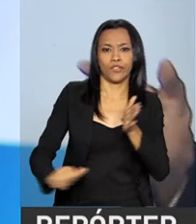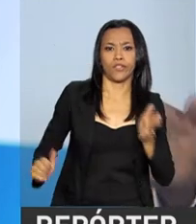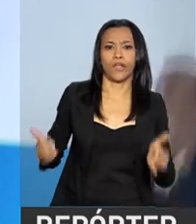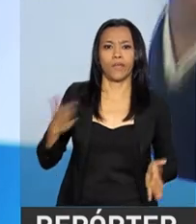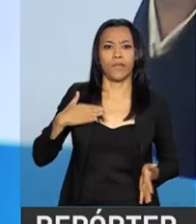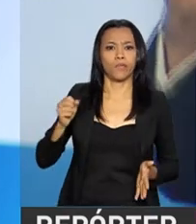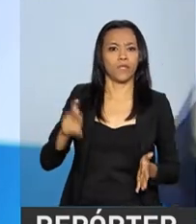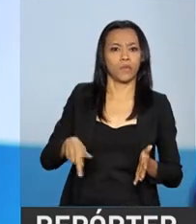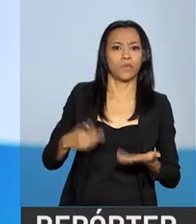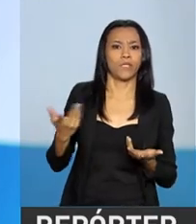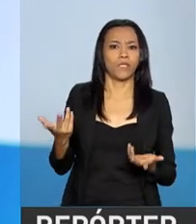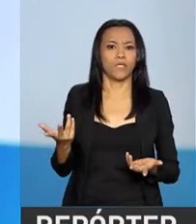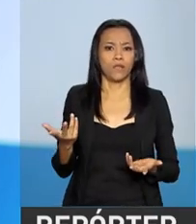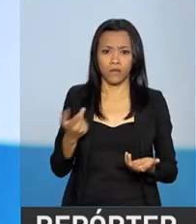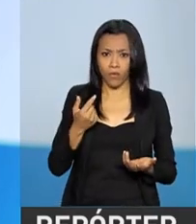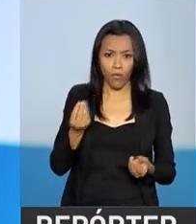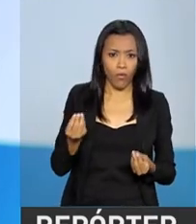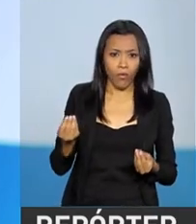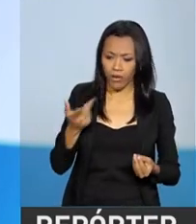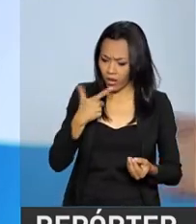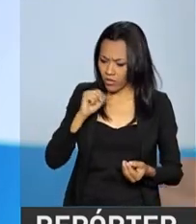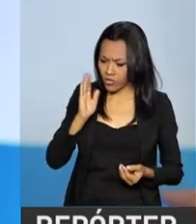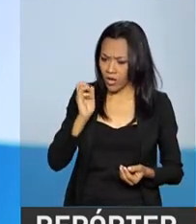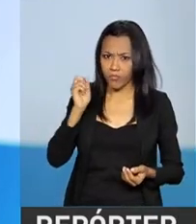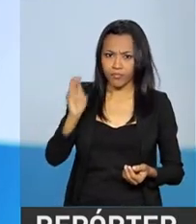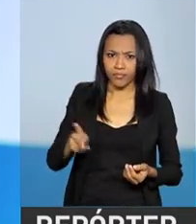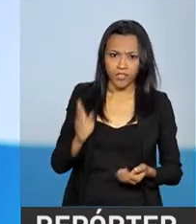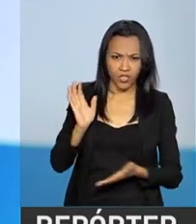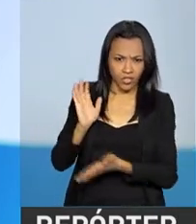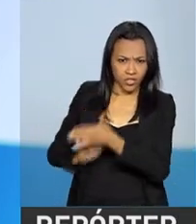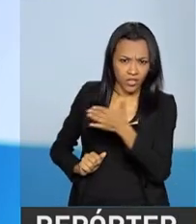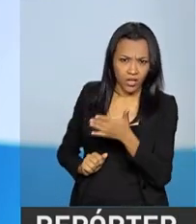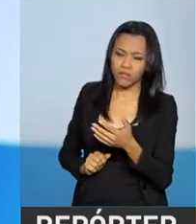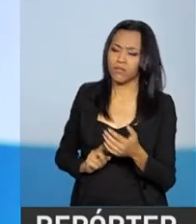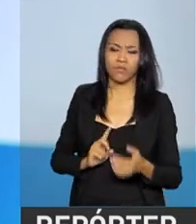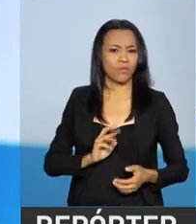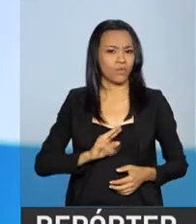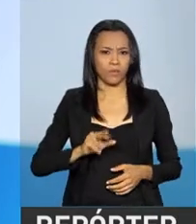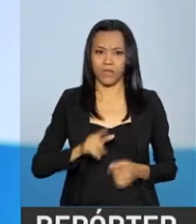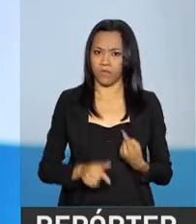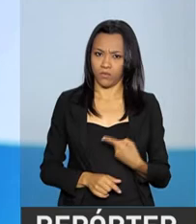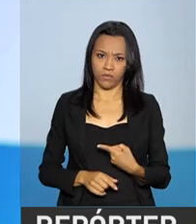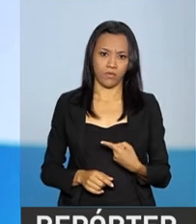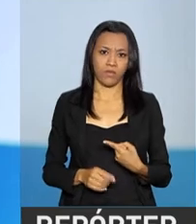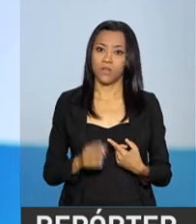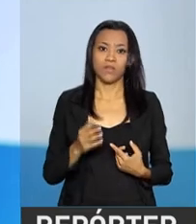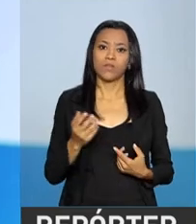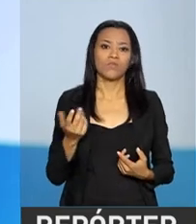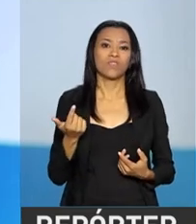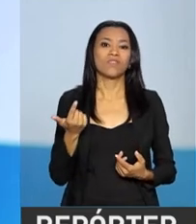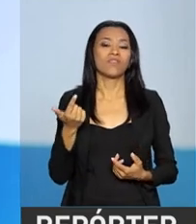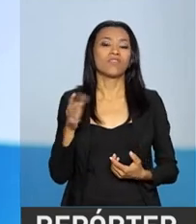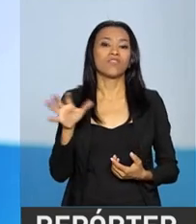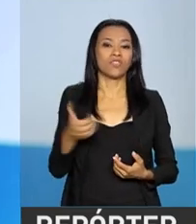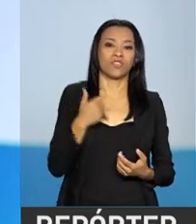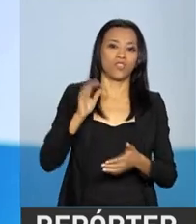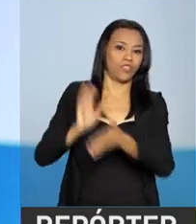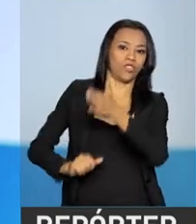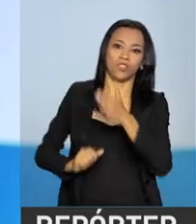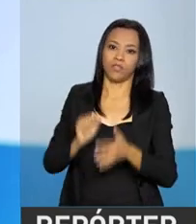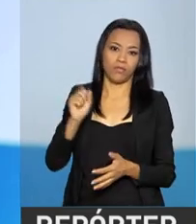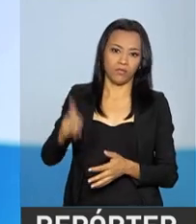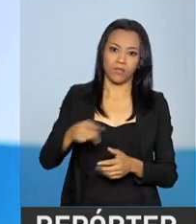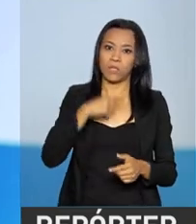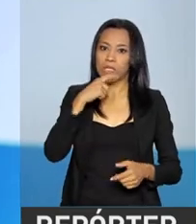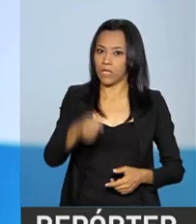minha aposentadoria daqueles que estão aposentados não há isso absolutamente nada disso primeiro lugar não se tira aposentadoria de ninguém o terceiro